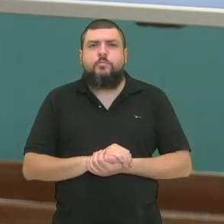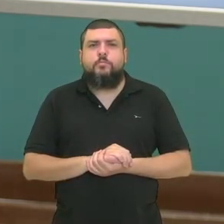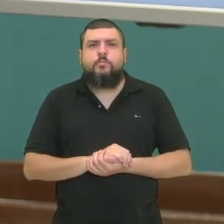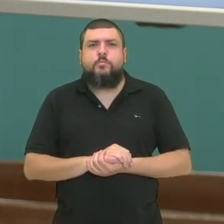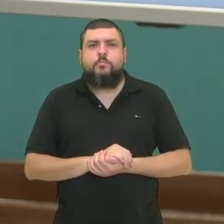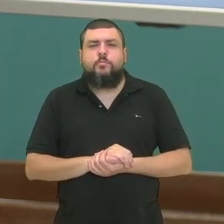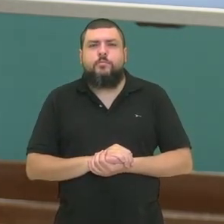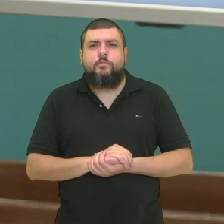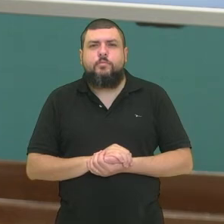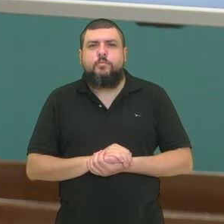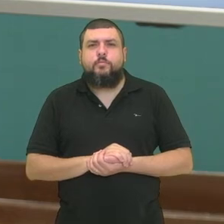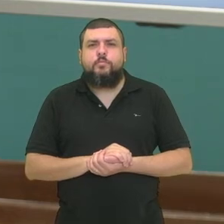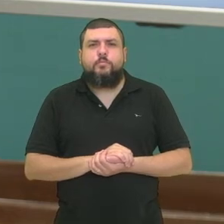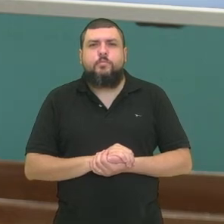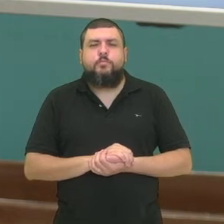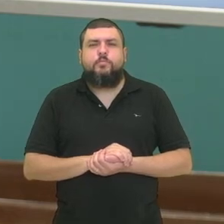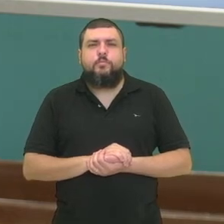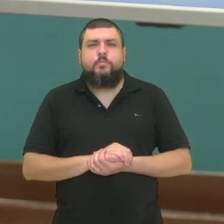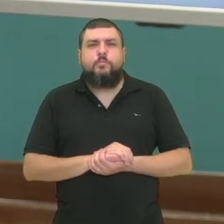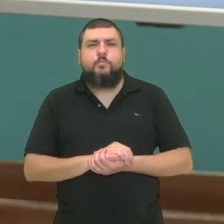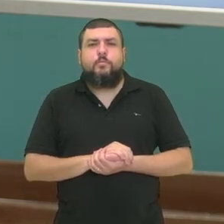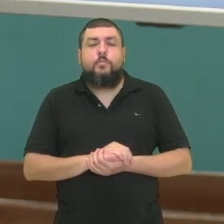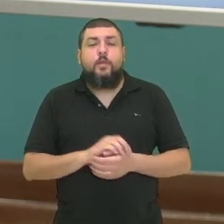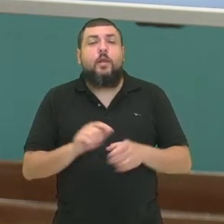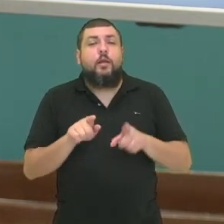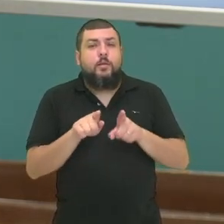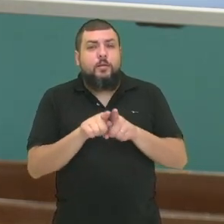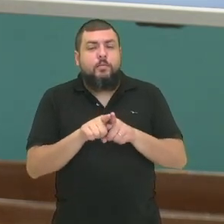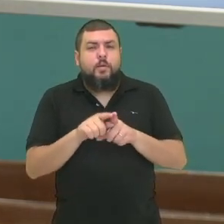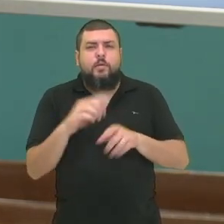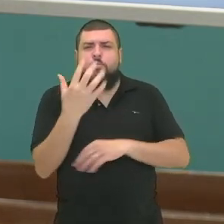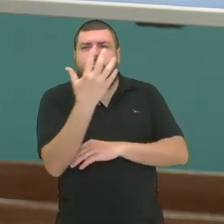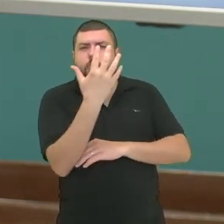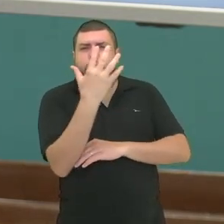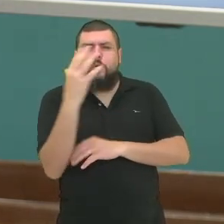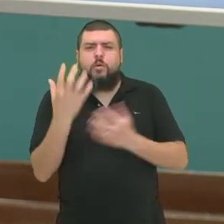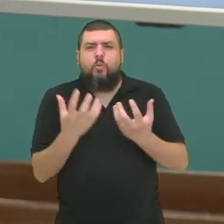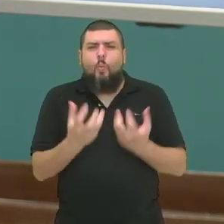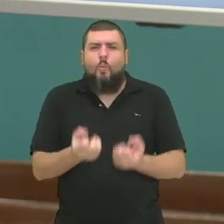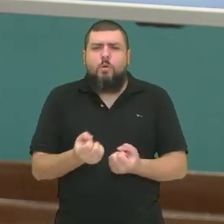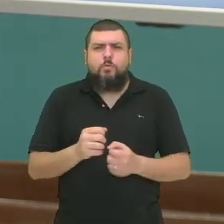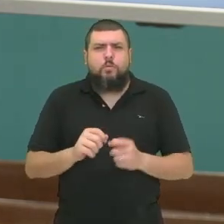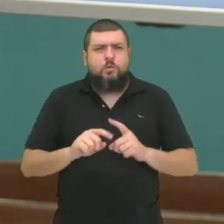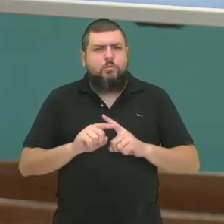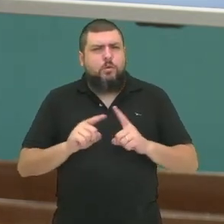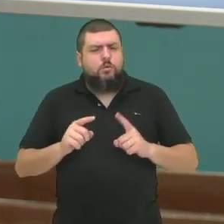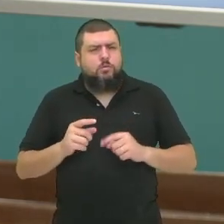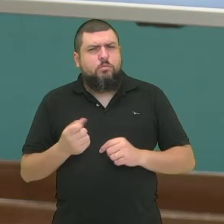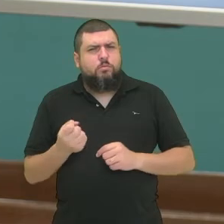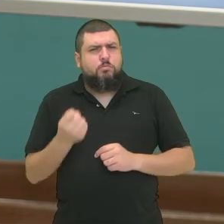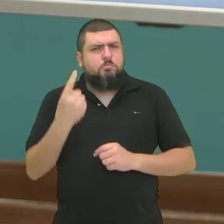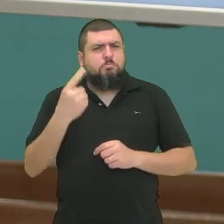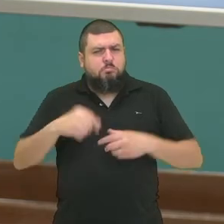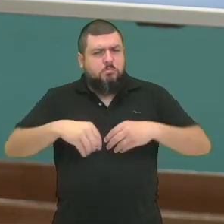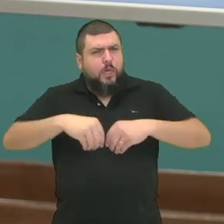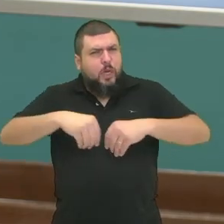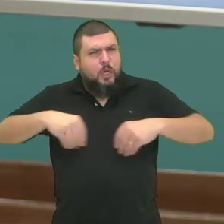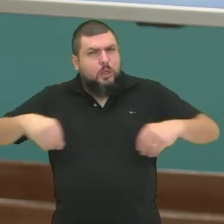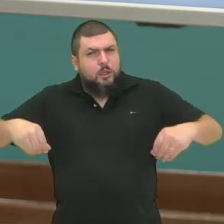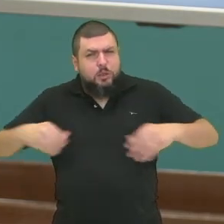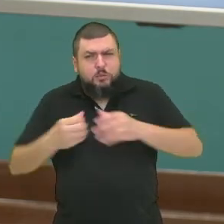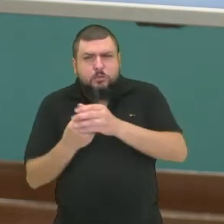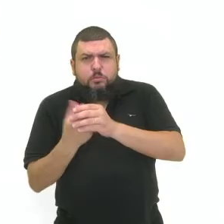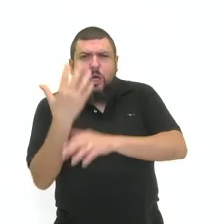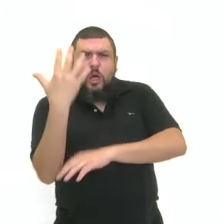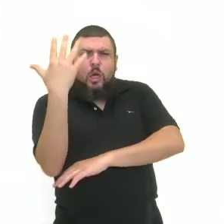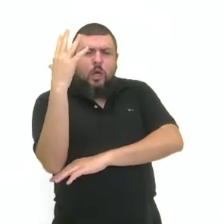mostramos. Aí vem a vegetação de deserto. Professor, mas tem vegetação em deserto? Tem sim. Então temos aqui,